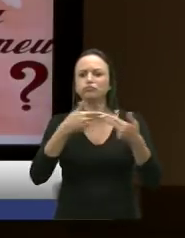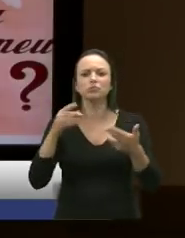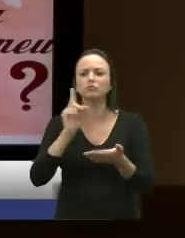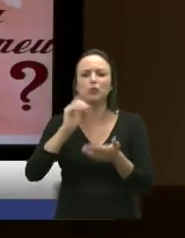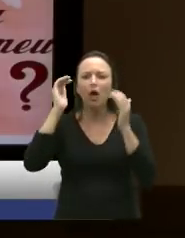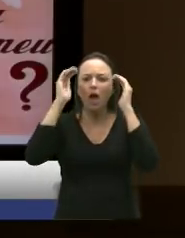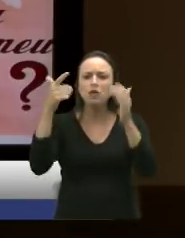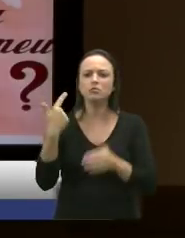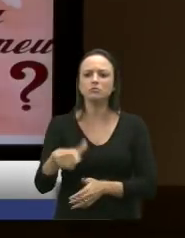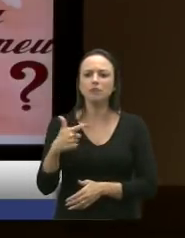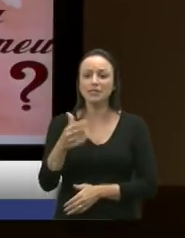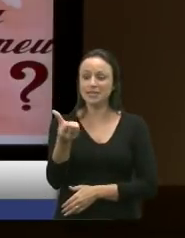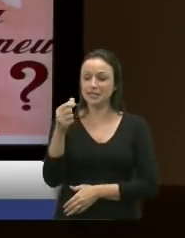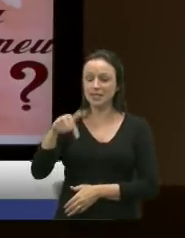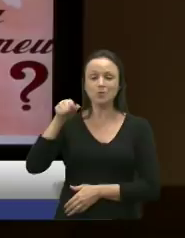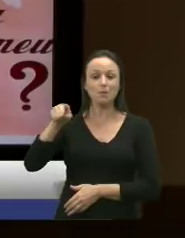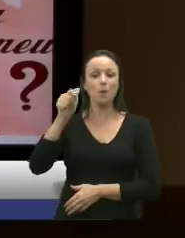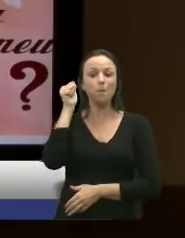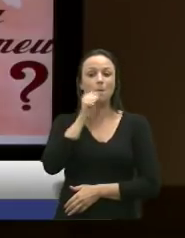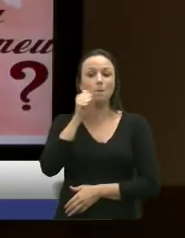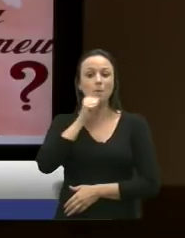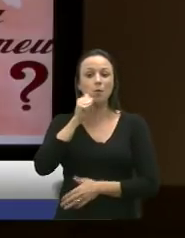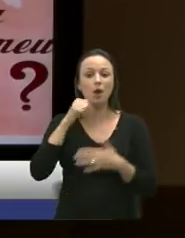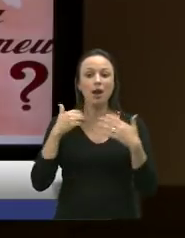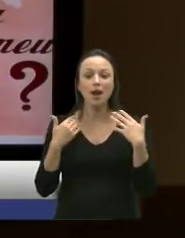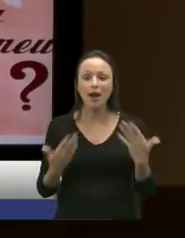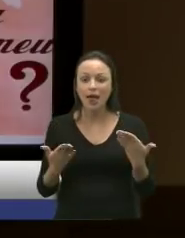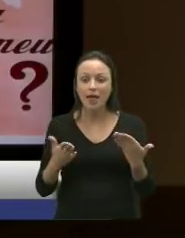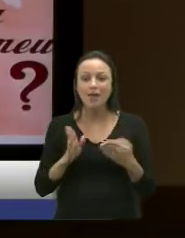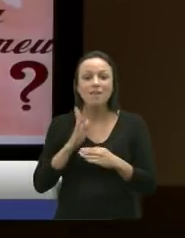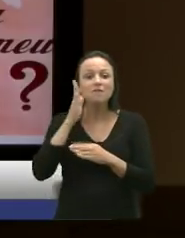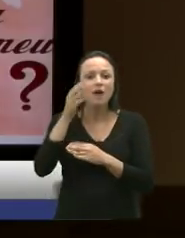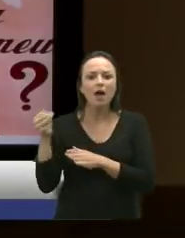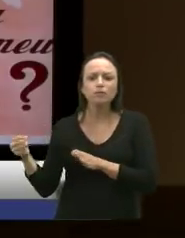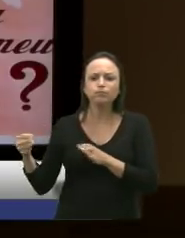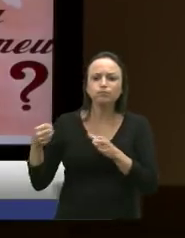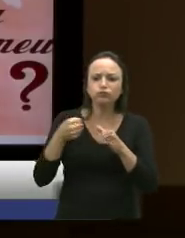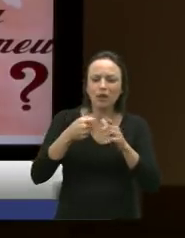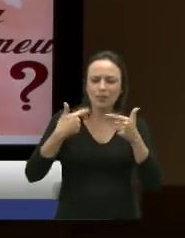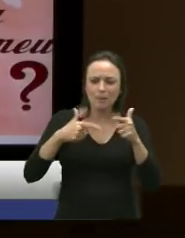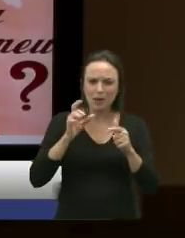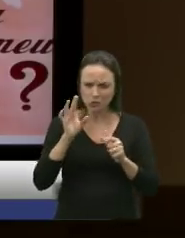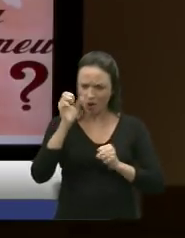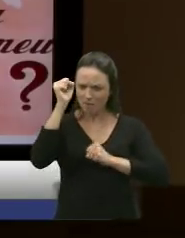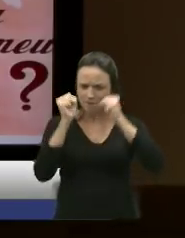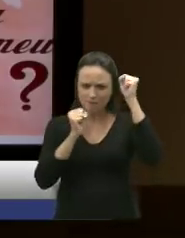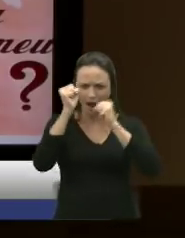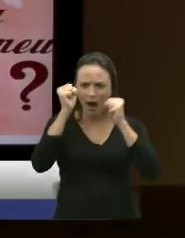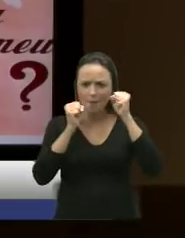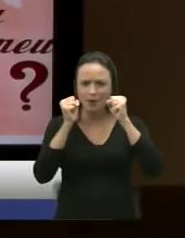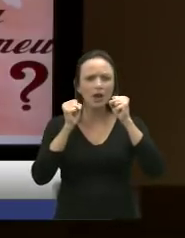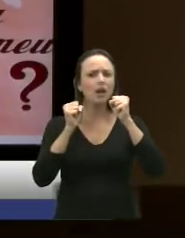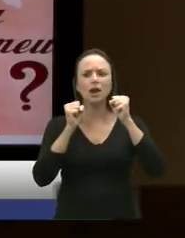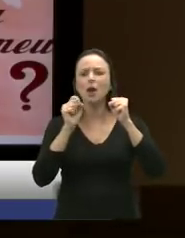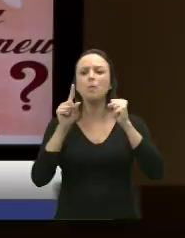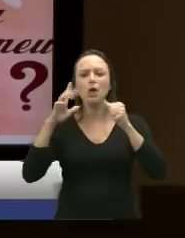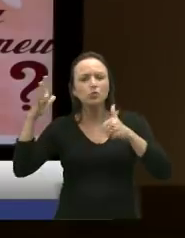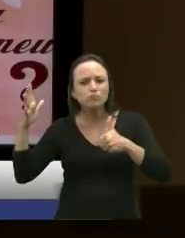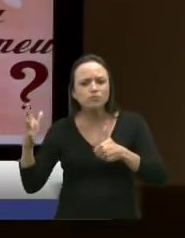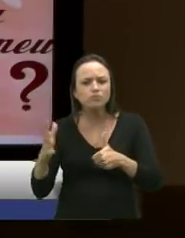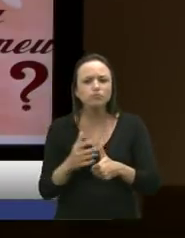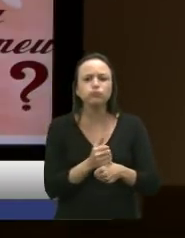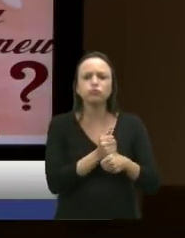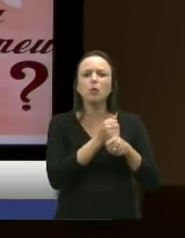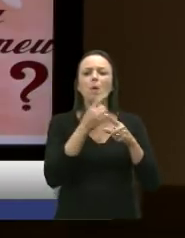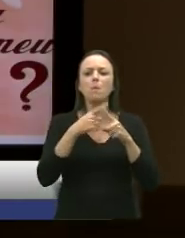67 mil mulheres que vão para os postos de emprego, não só nas fábricas, mas para substituir os seus homens que vão para a